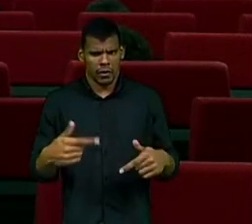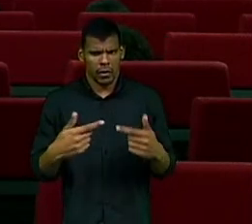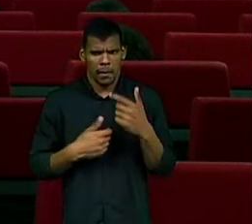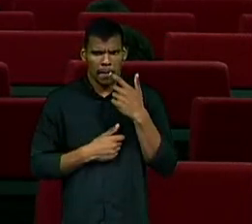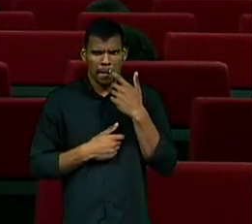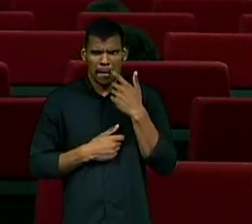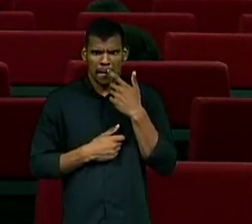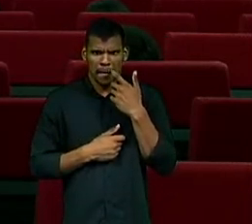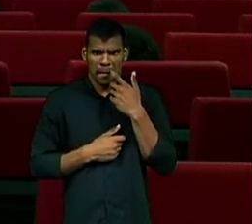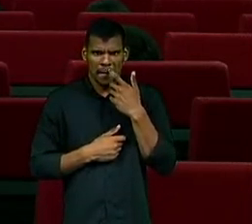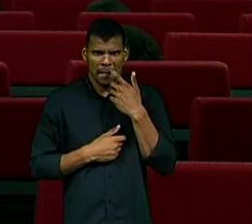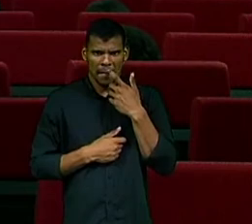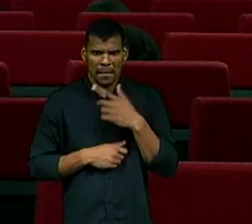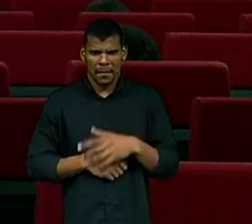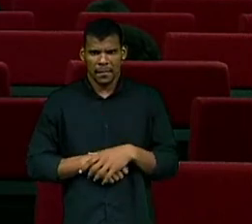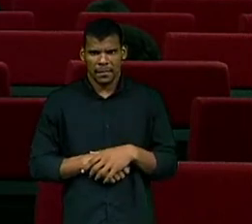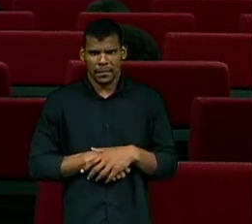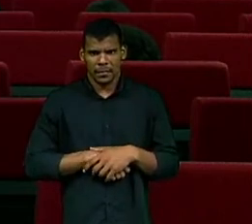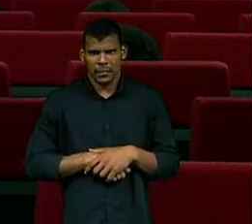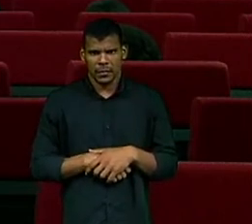que o rato mordeu lembrando